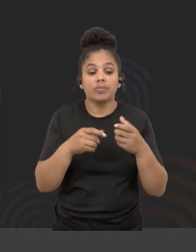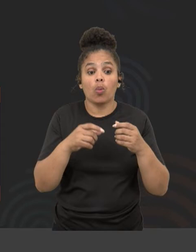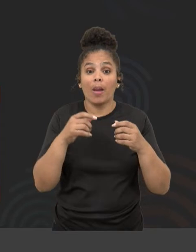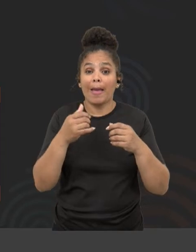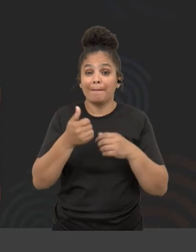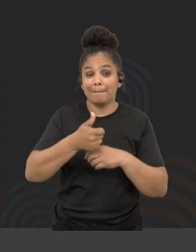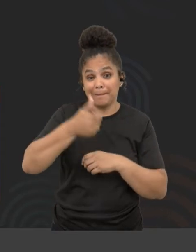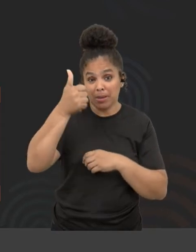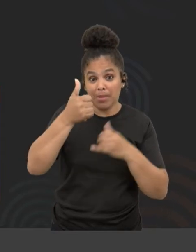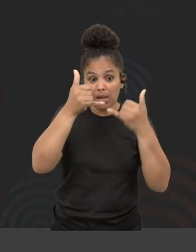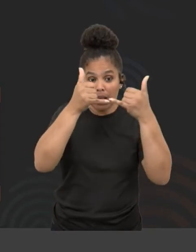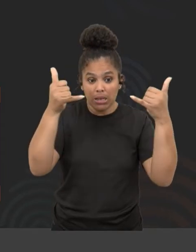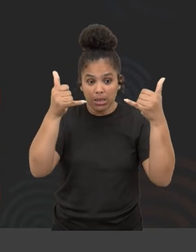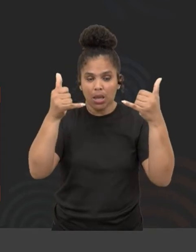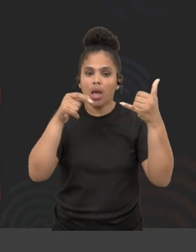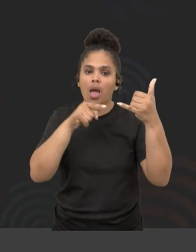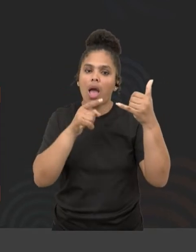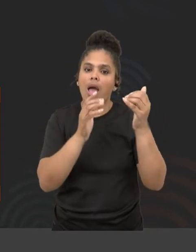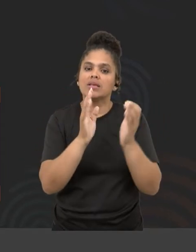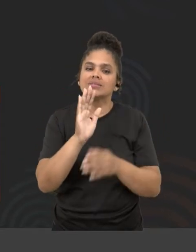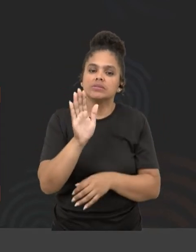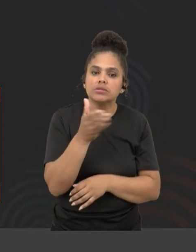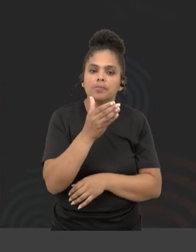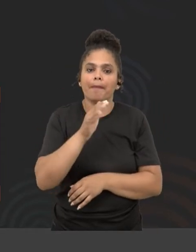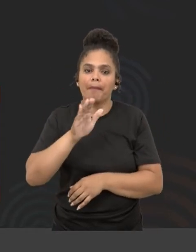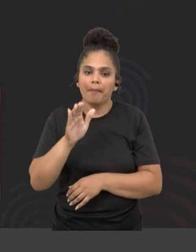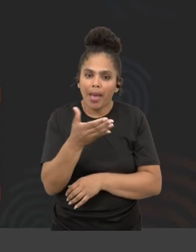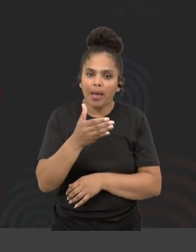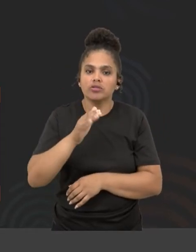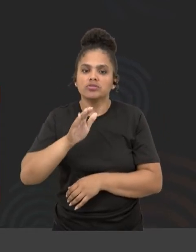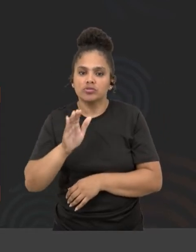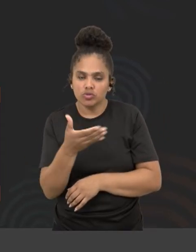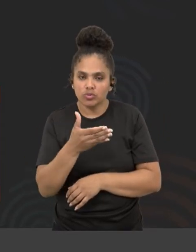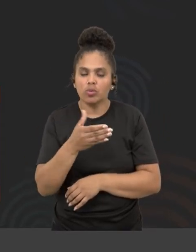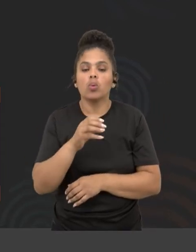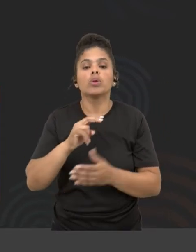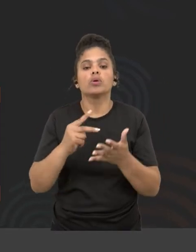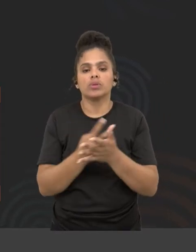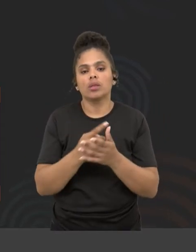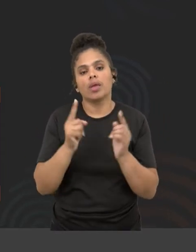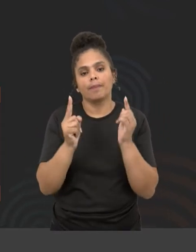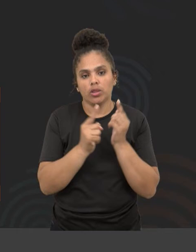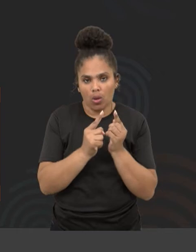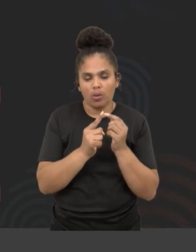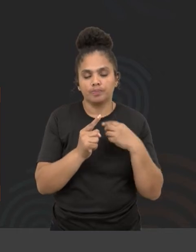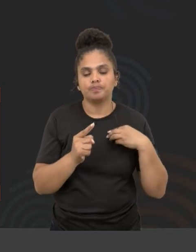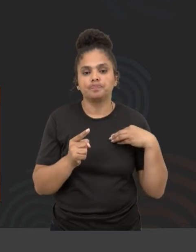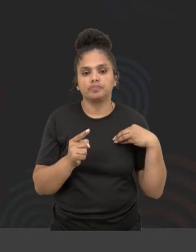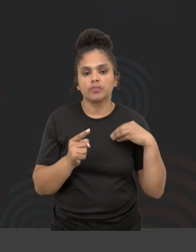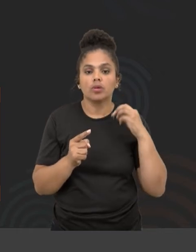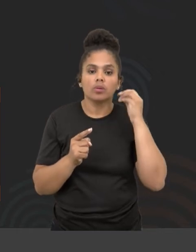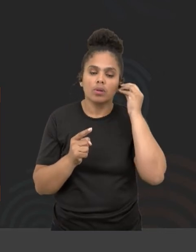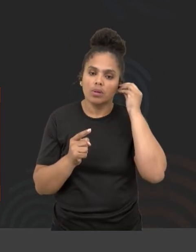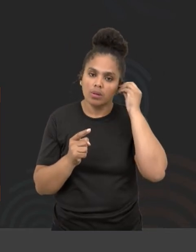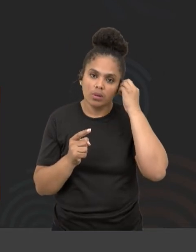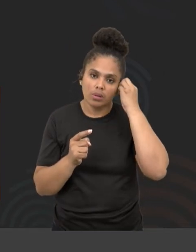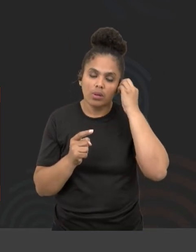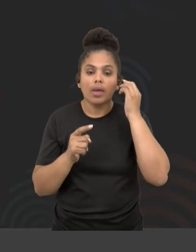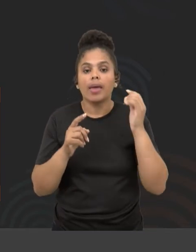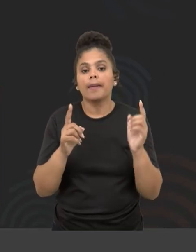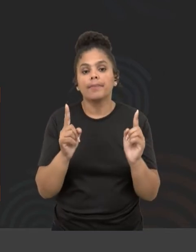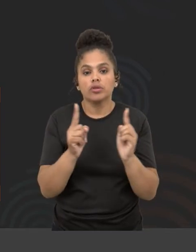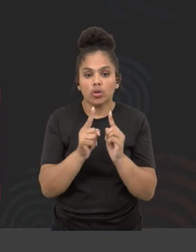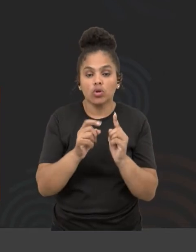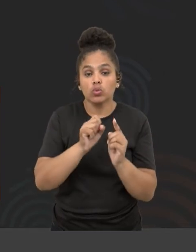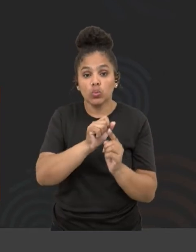os espaços entre as palavras são menores do que